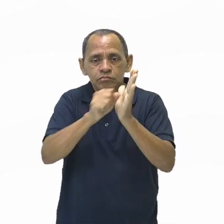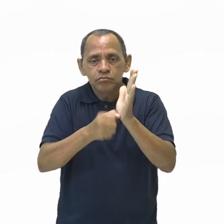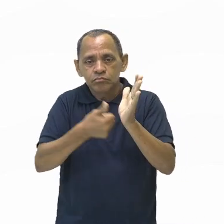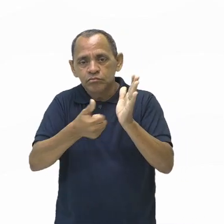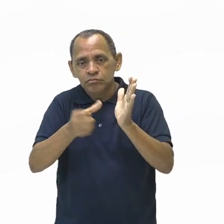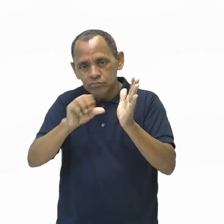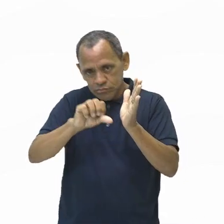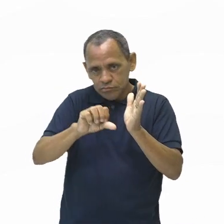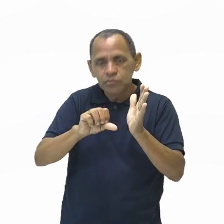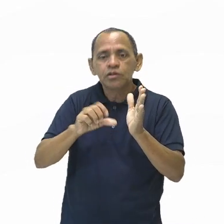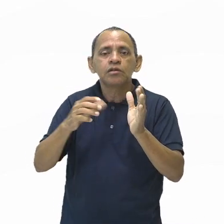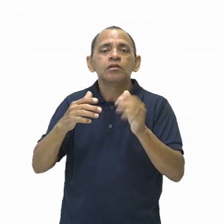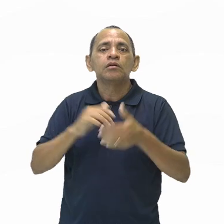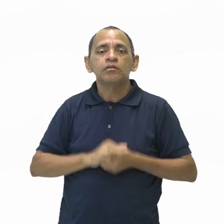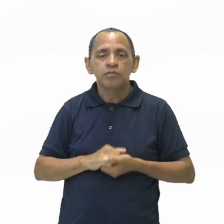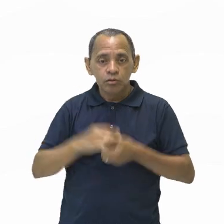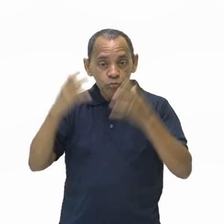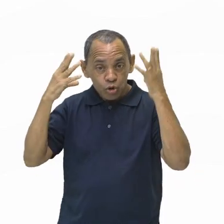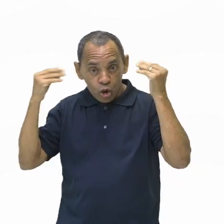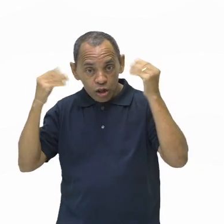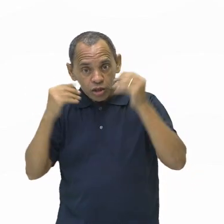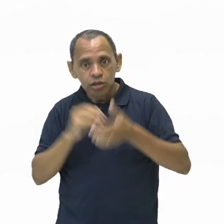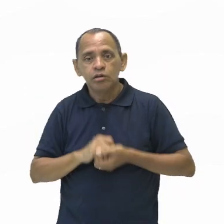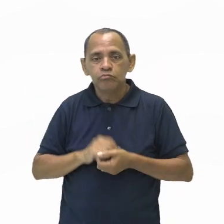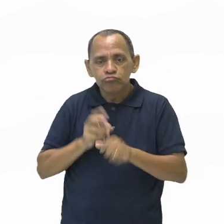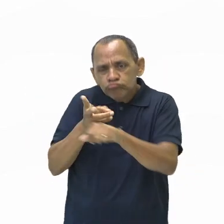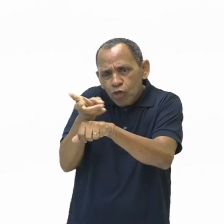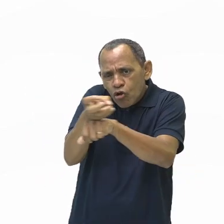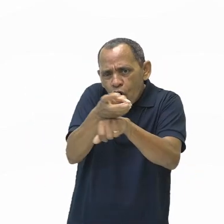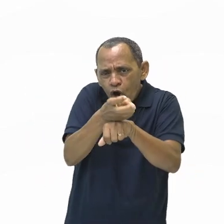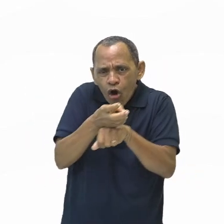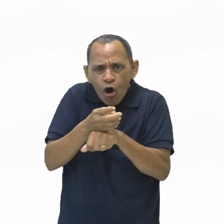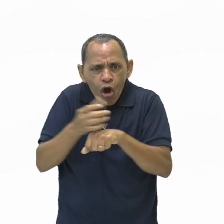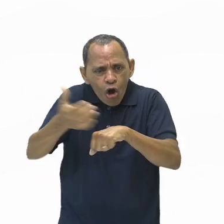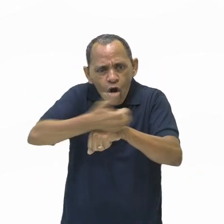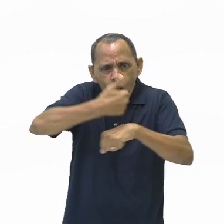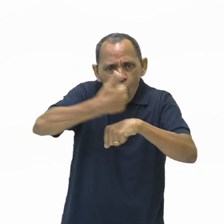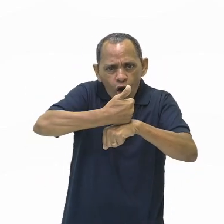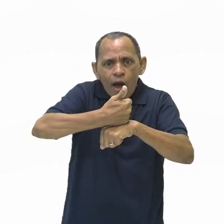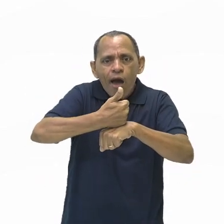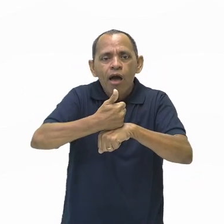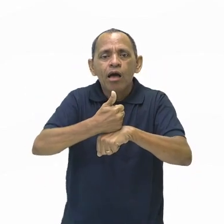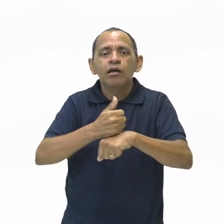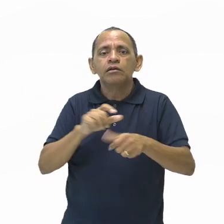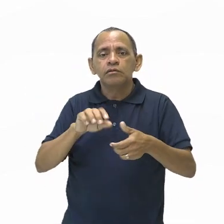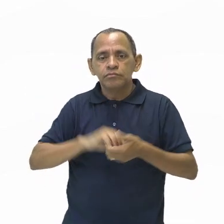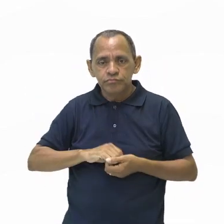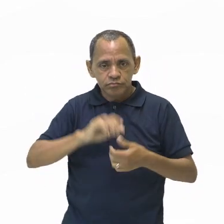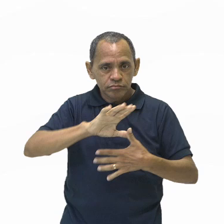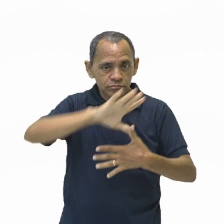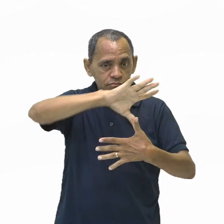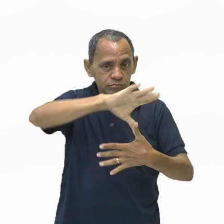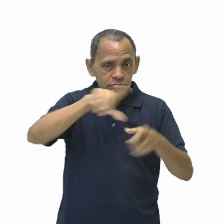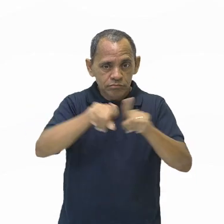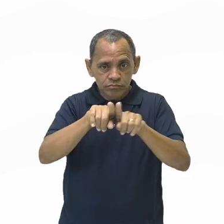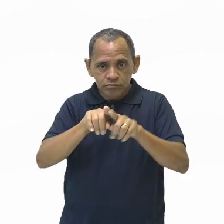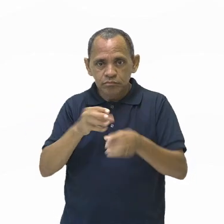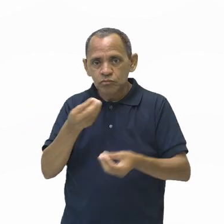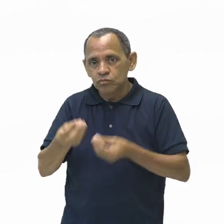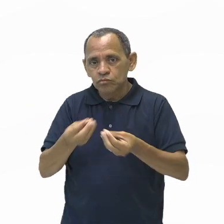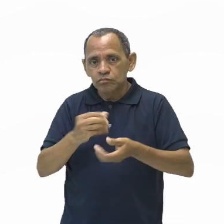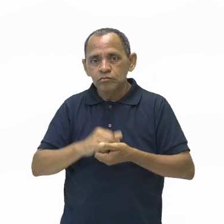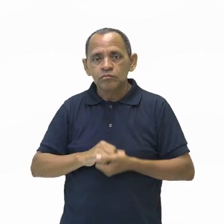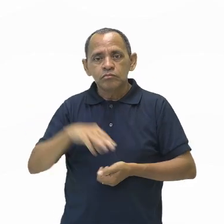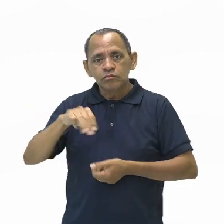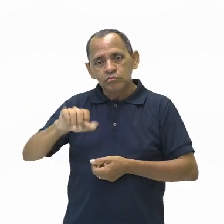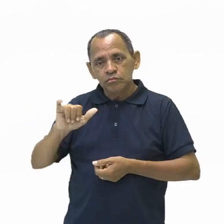Holanda para explorar as colônias e o comércio nas Américas. E em maio